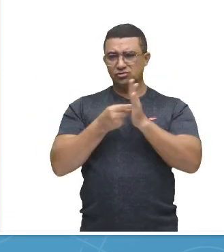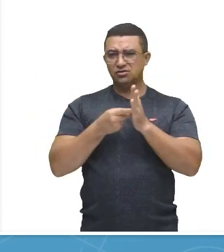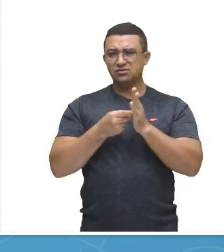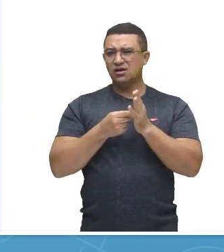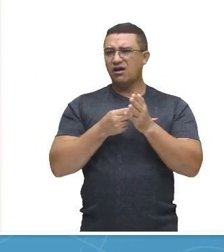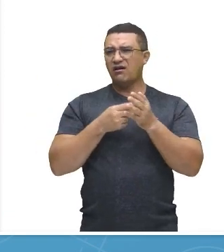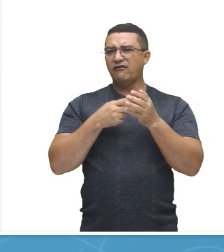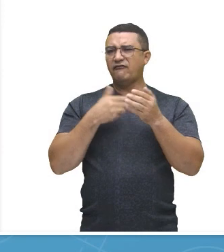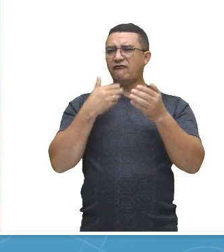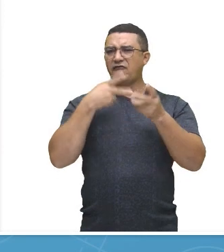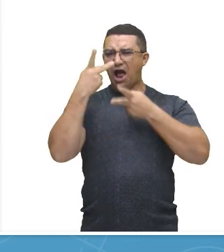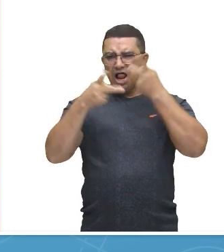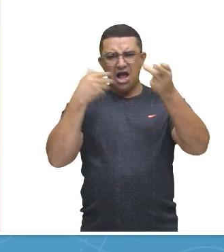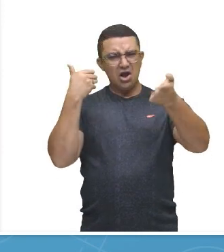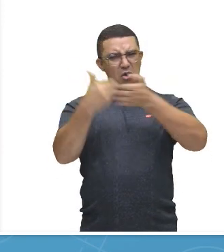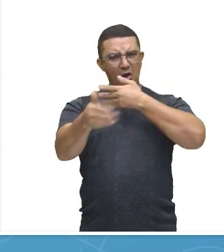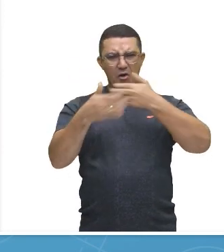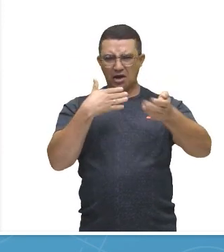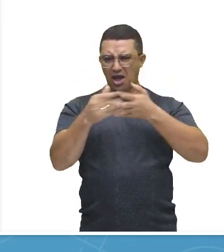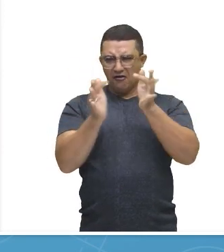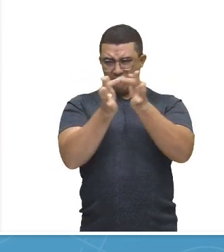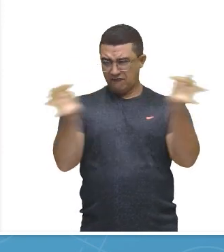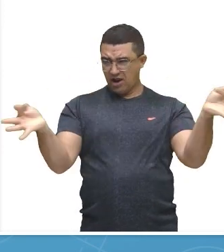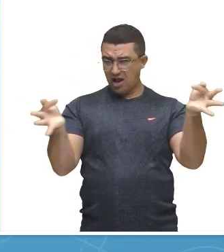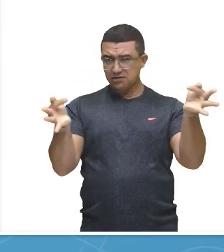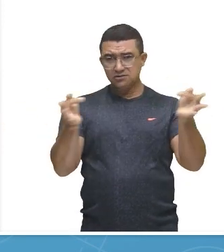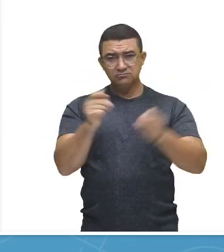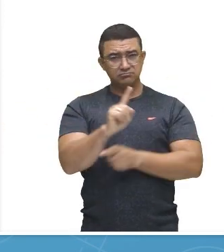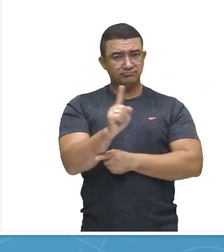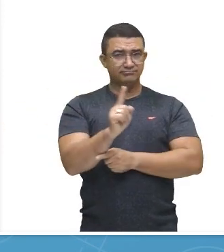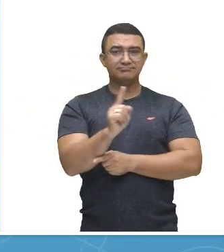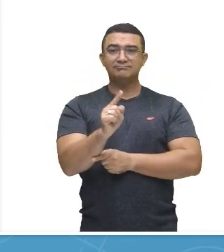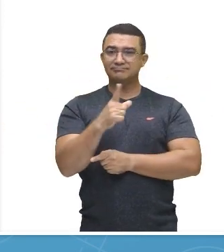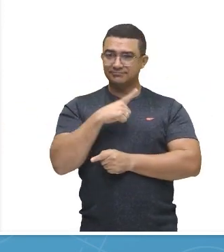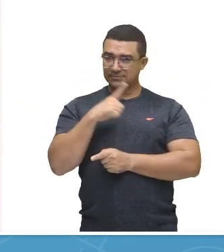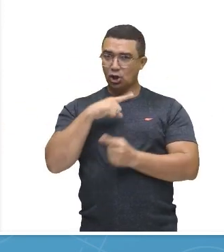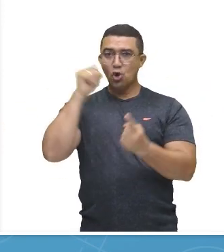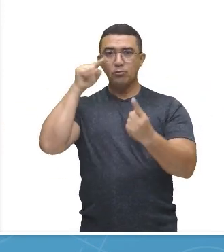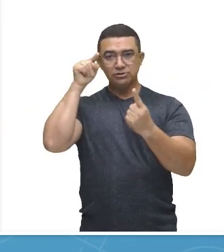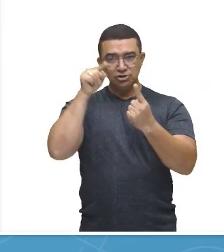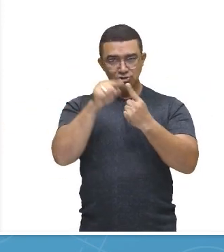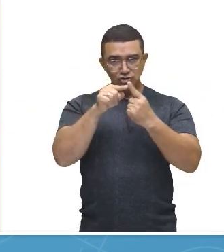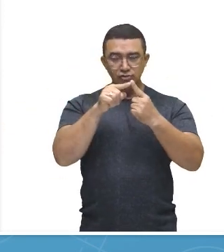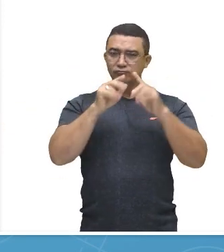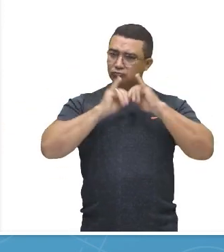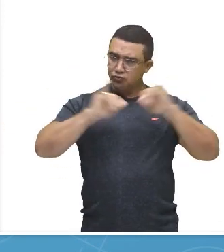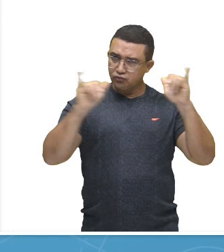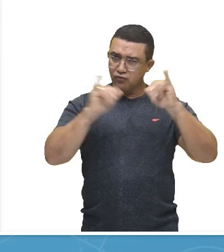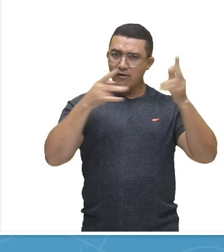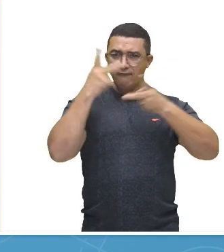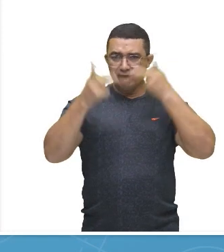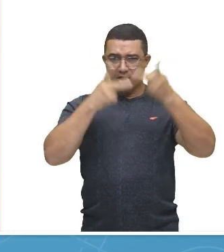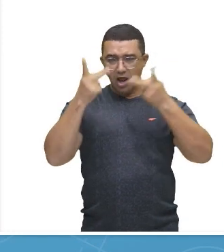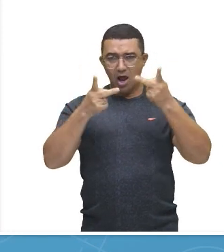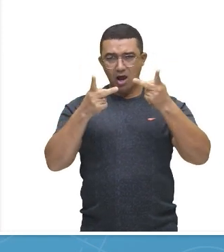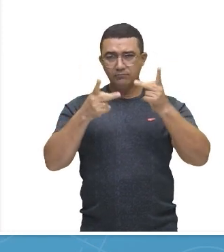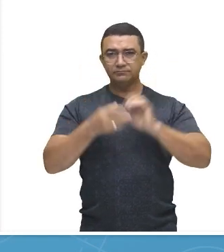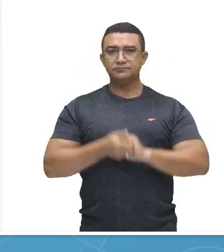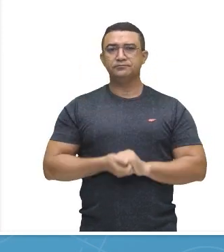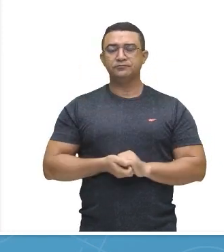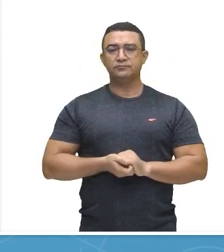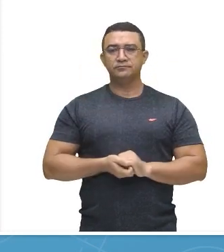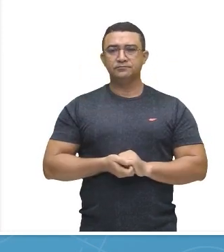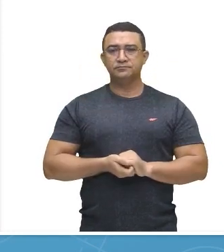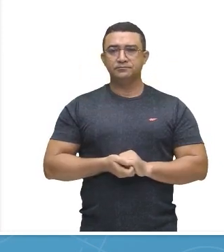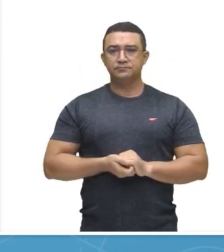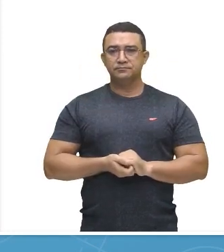eu tenho uma intenção. Exprime aquilo que temos intenção de dizer. O sentido intencional, olha